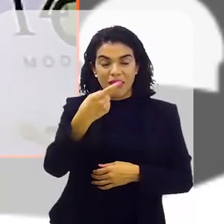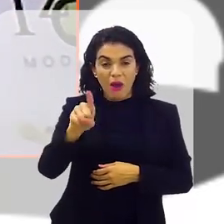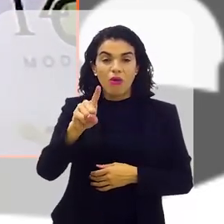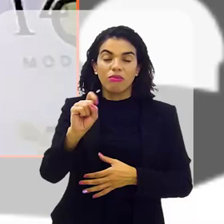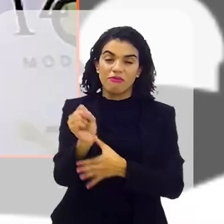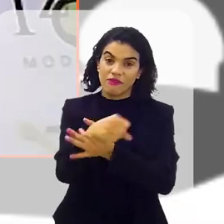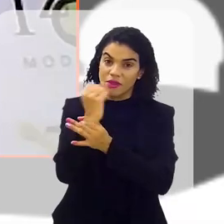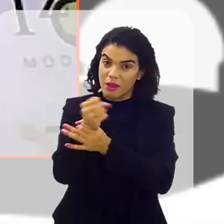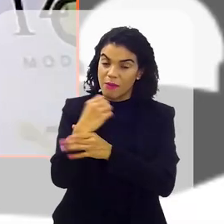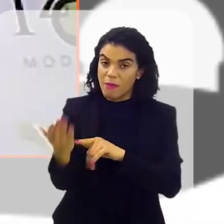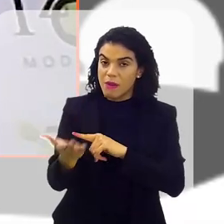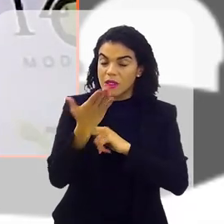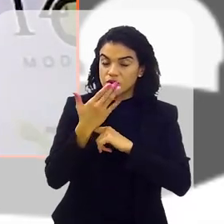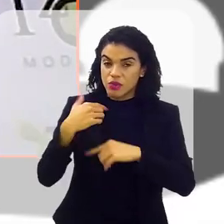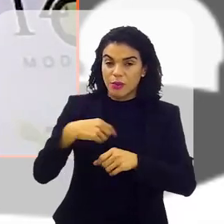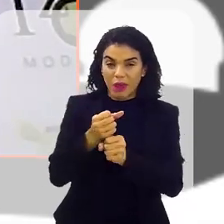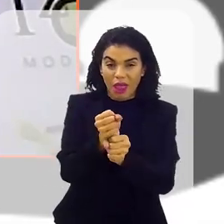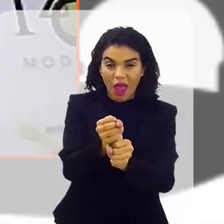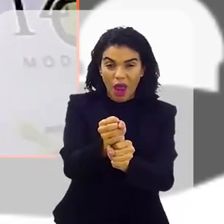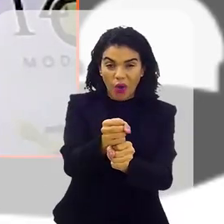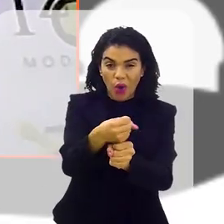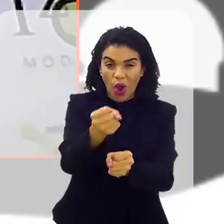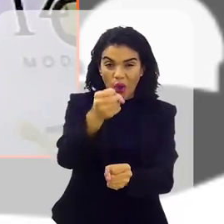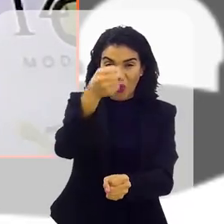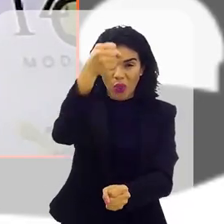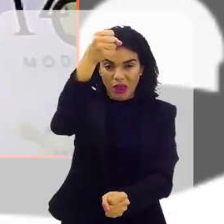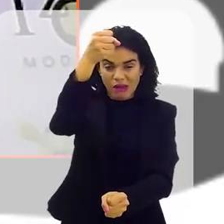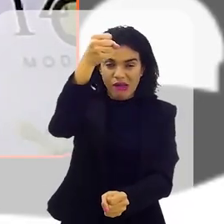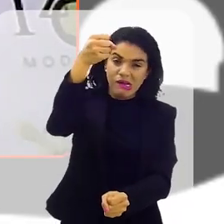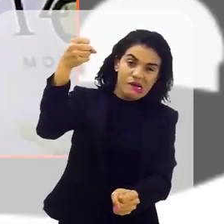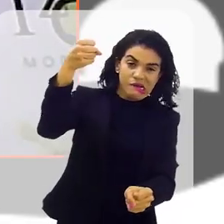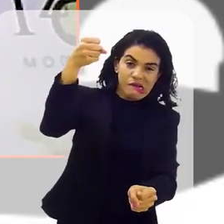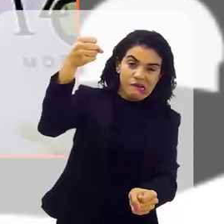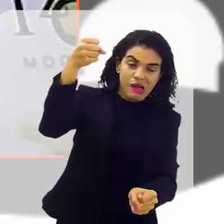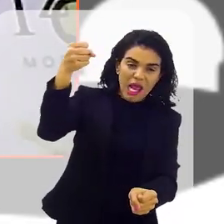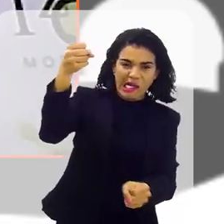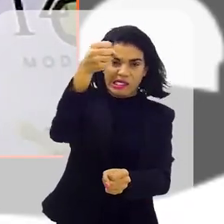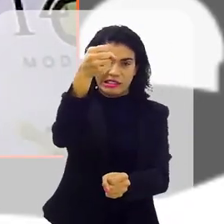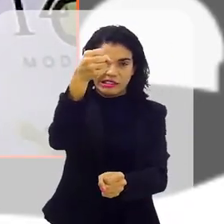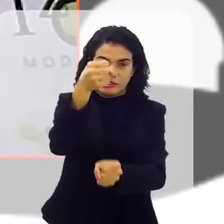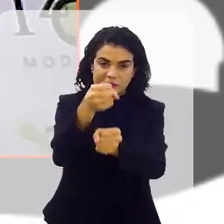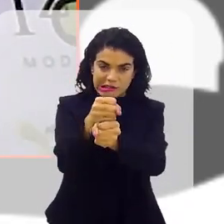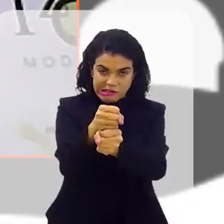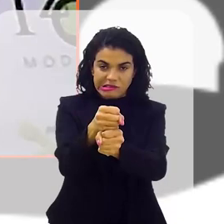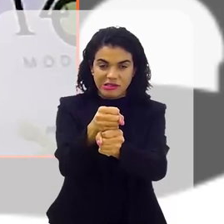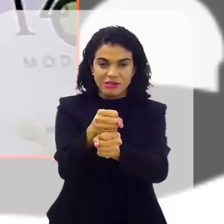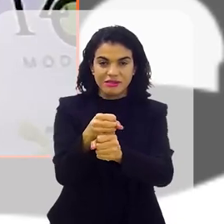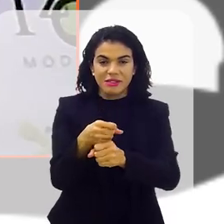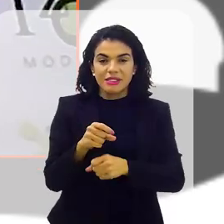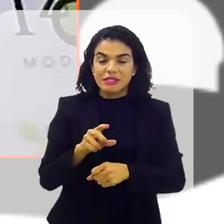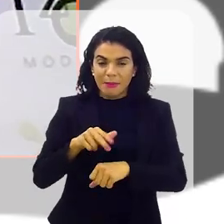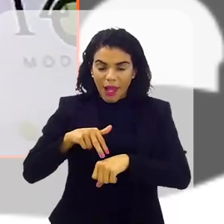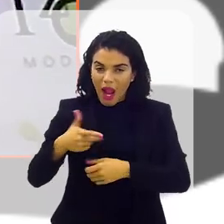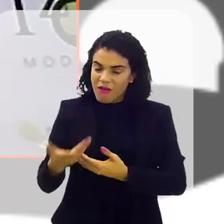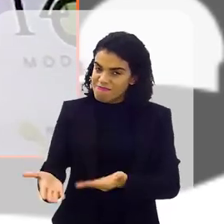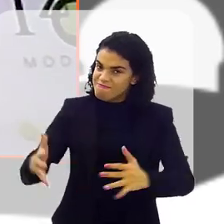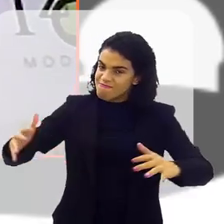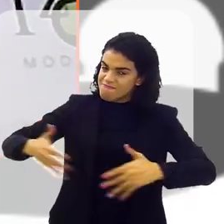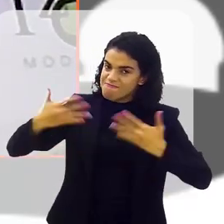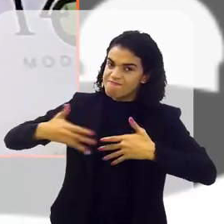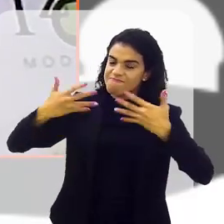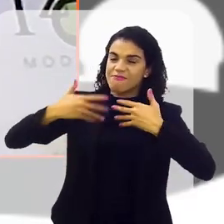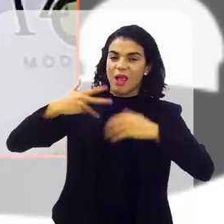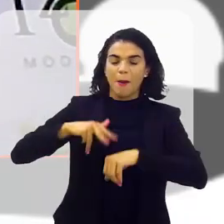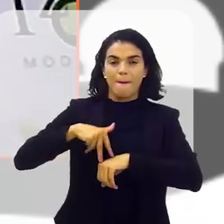para caramba na minha coluna porque eu tenho uma coluna meio dodói aqui e ela que me põe em pé toda vez que eu tô caidinho a